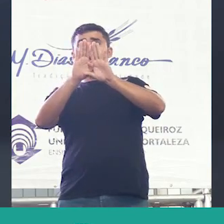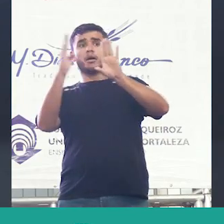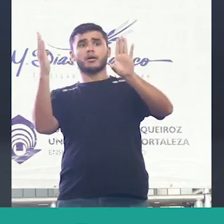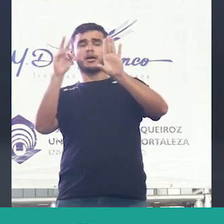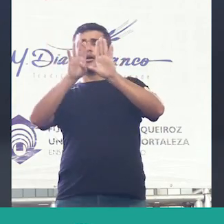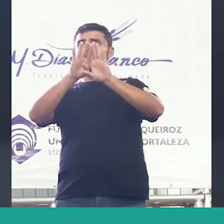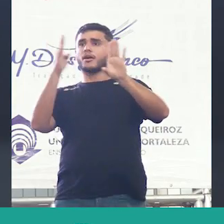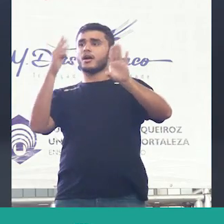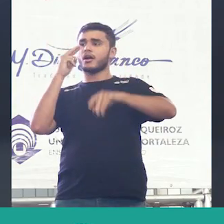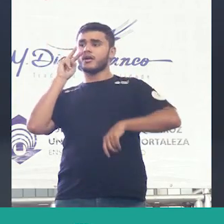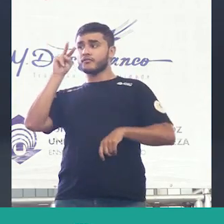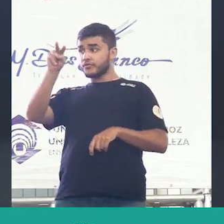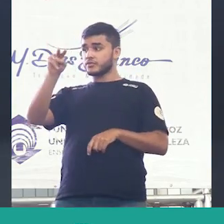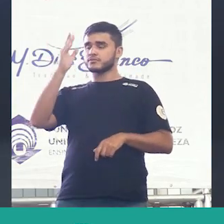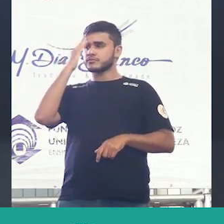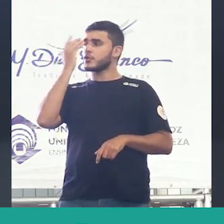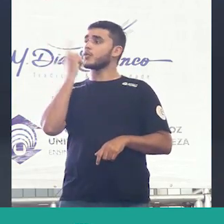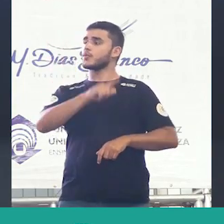vendo o objeto